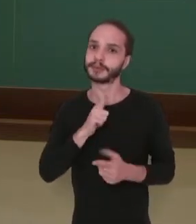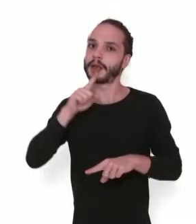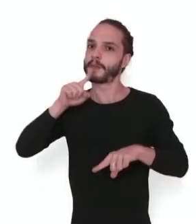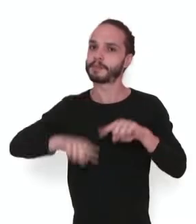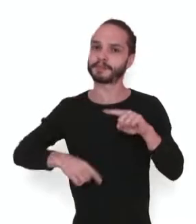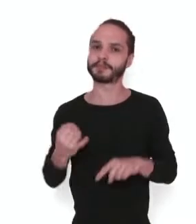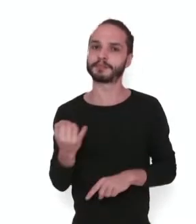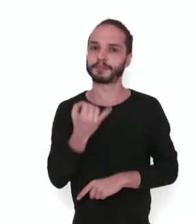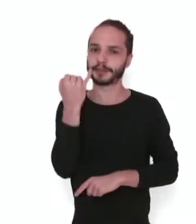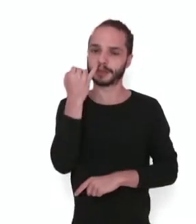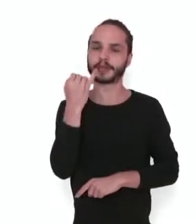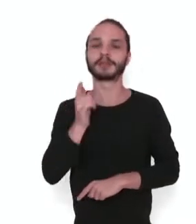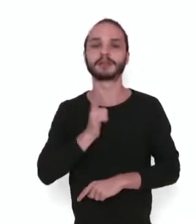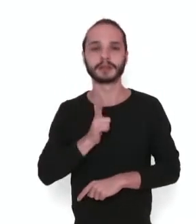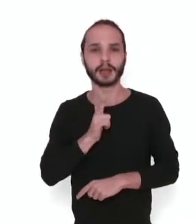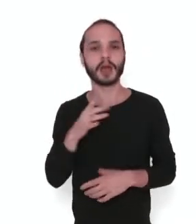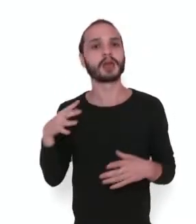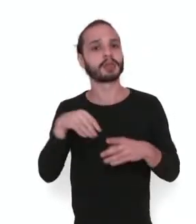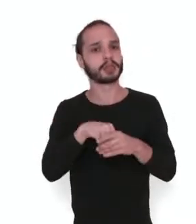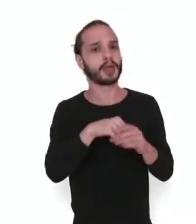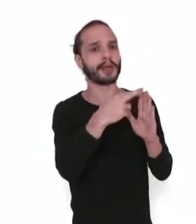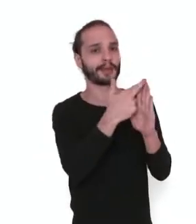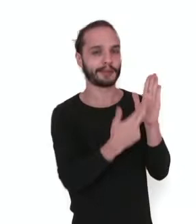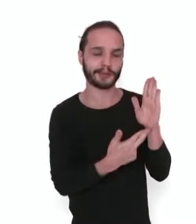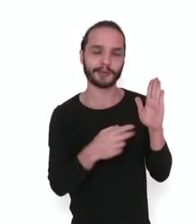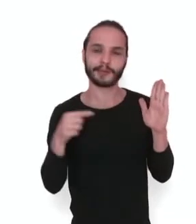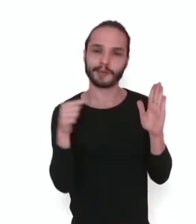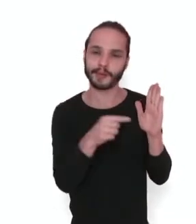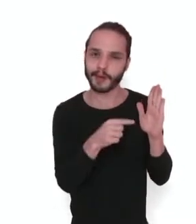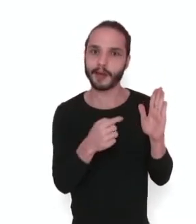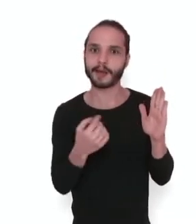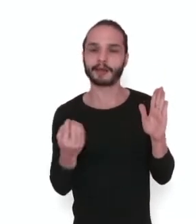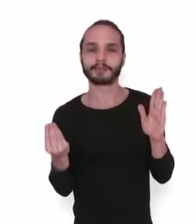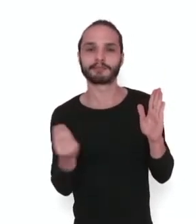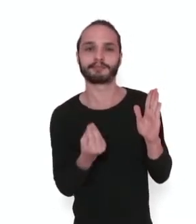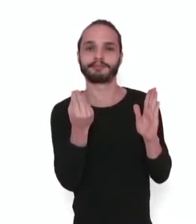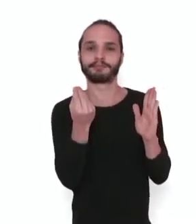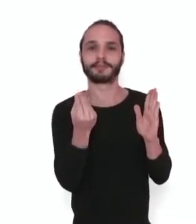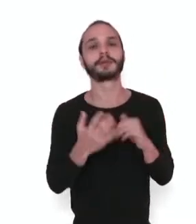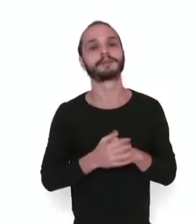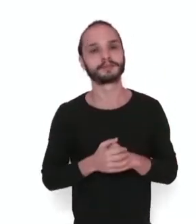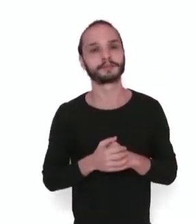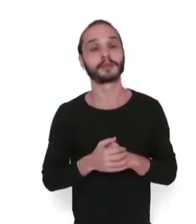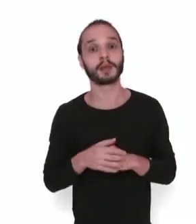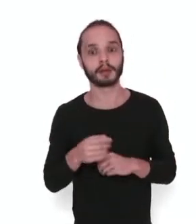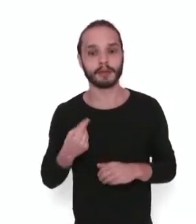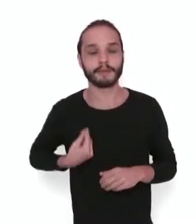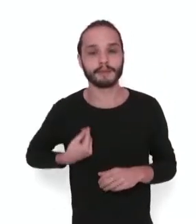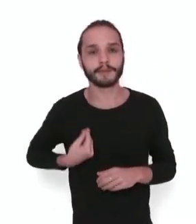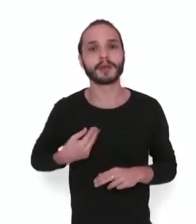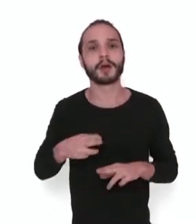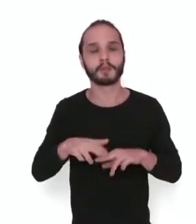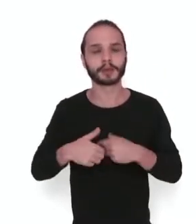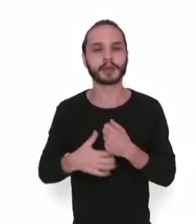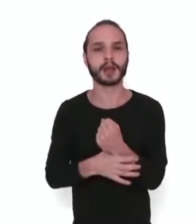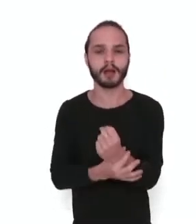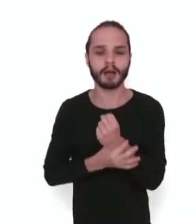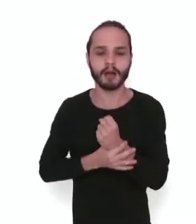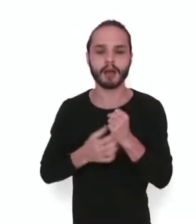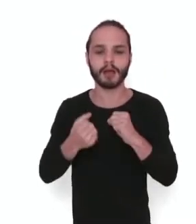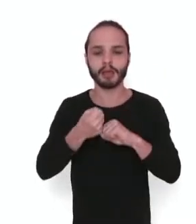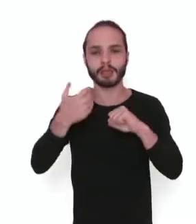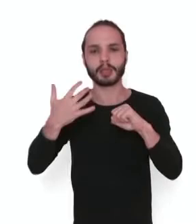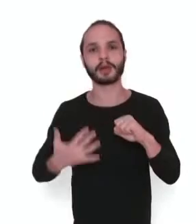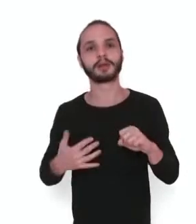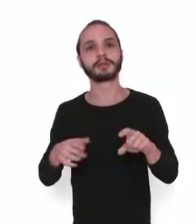As proibições também fazem parte da regra do jogo e estão no regimento escolar. Elas existem para garantir a democracia dentro da escola e